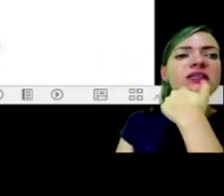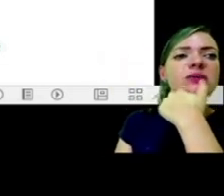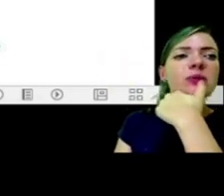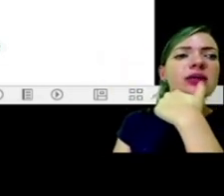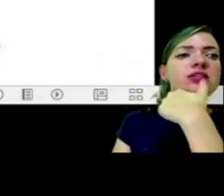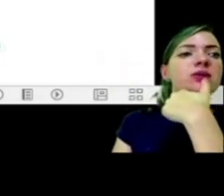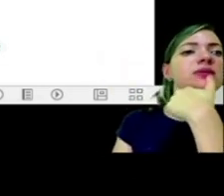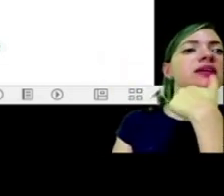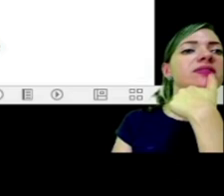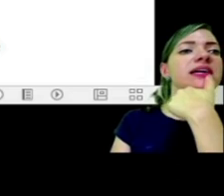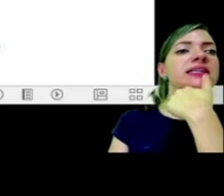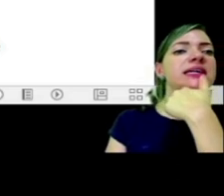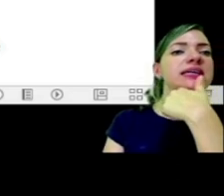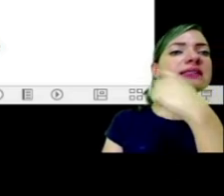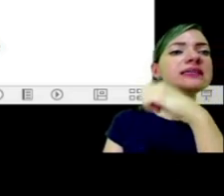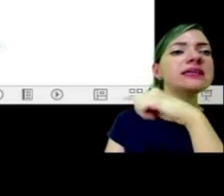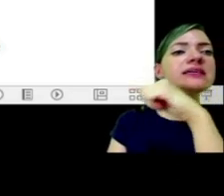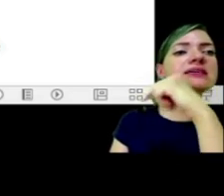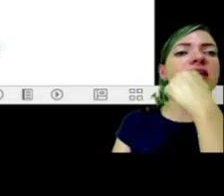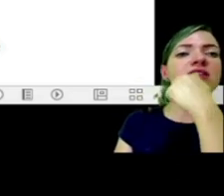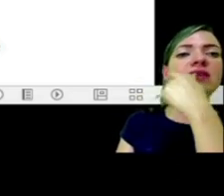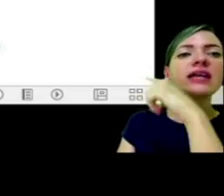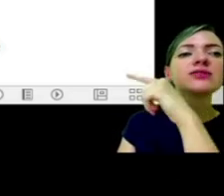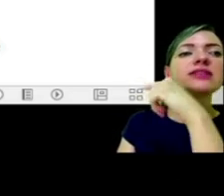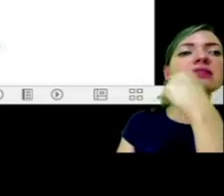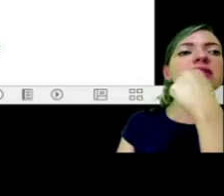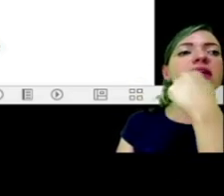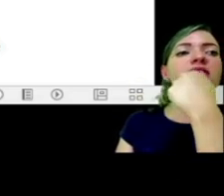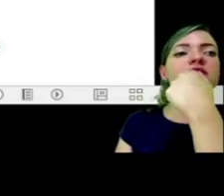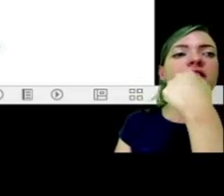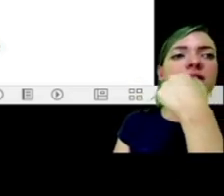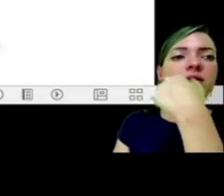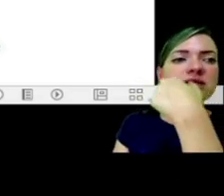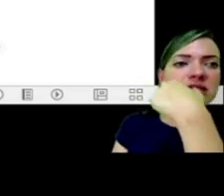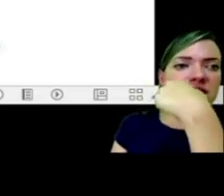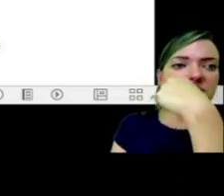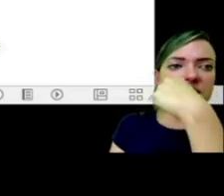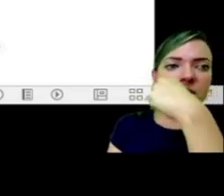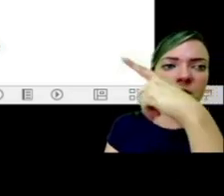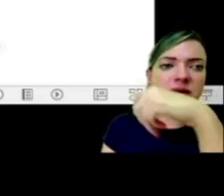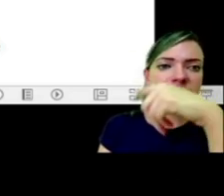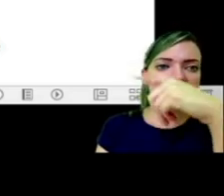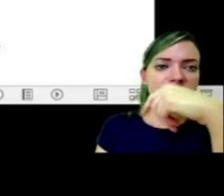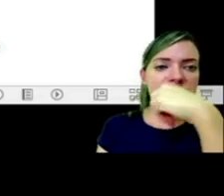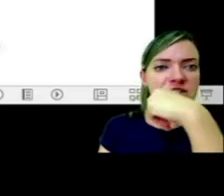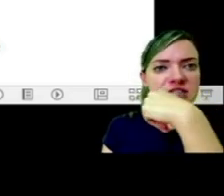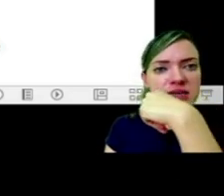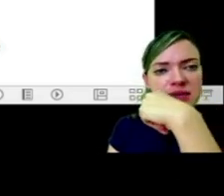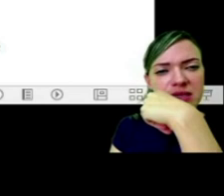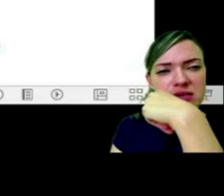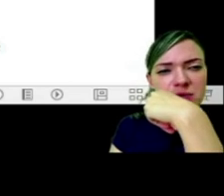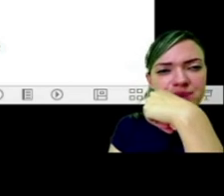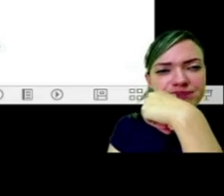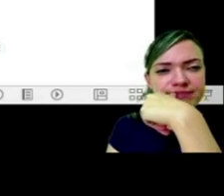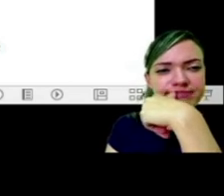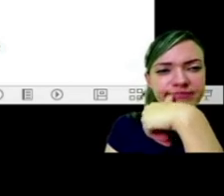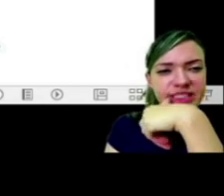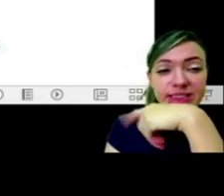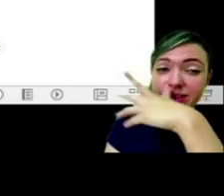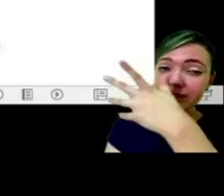A variação da população observada entre 6 e 7. Vai lá no 6 e 7. Pode ser devido a um aumento da taxa de